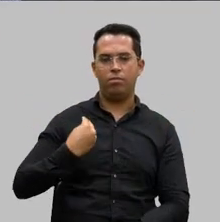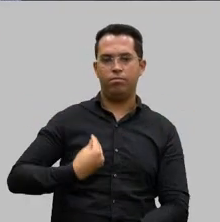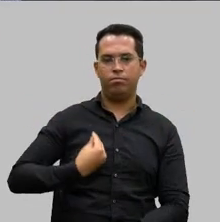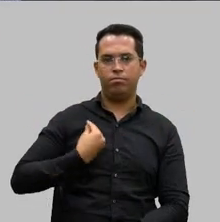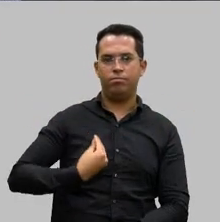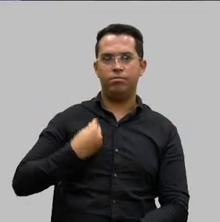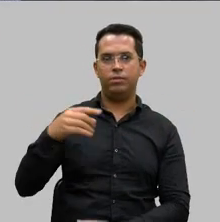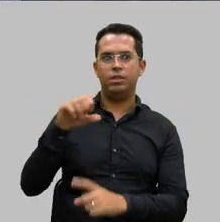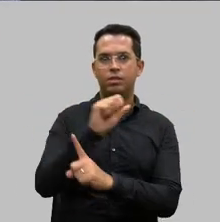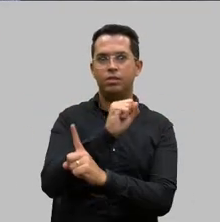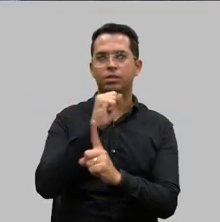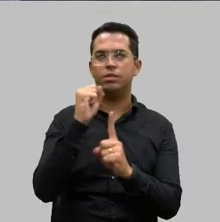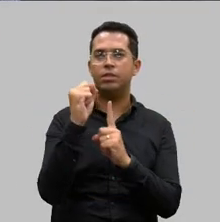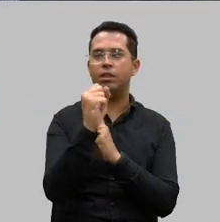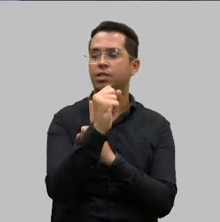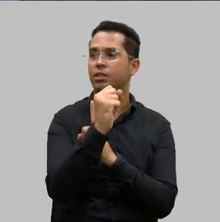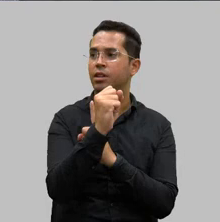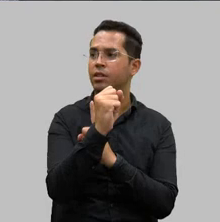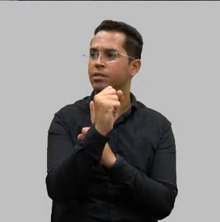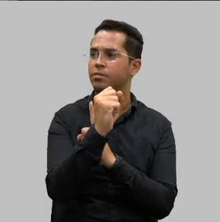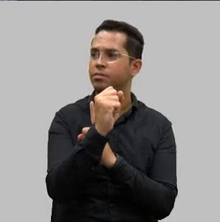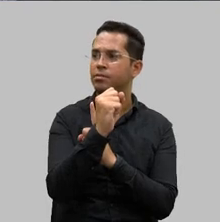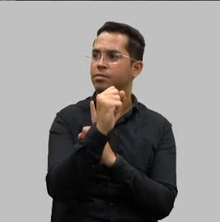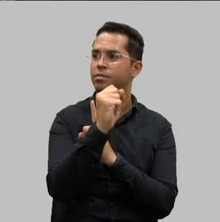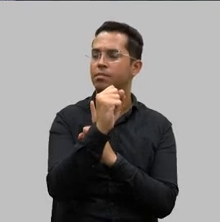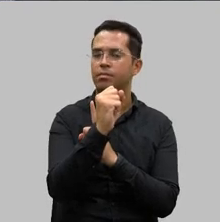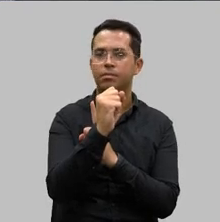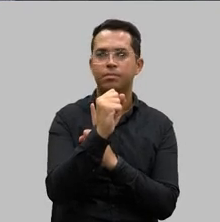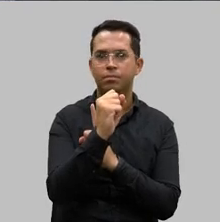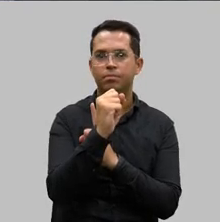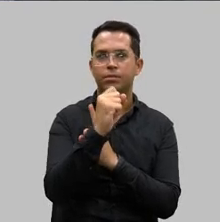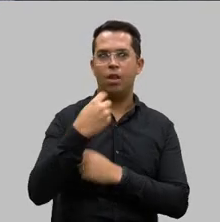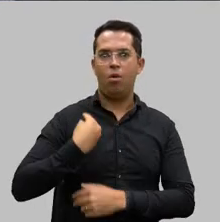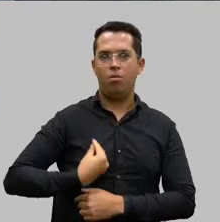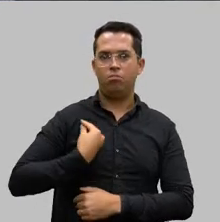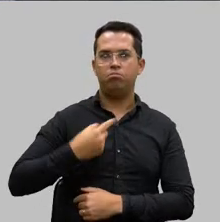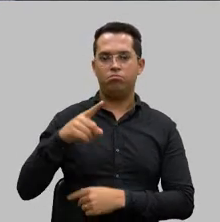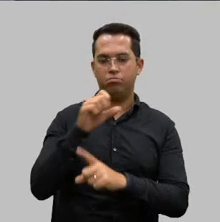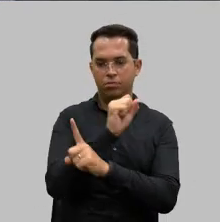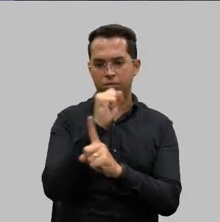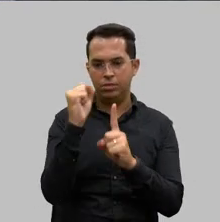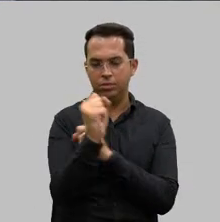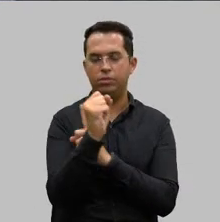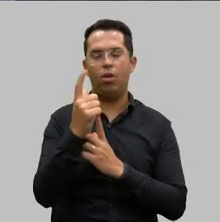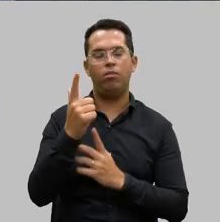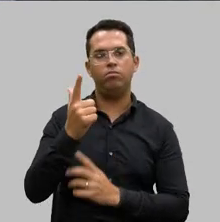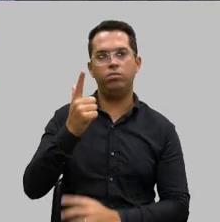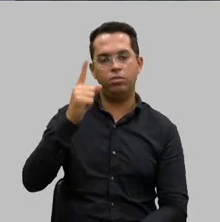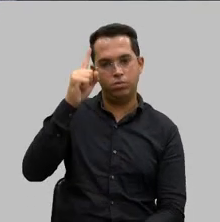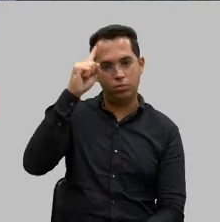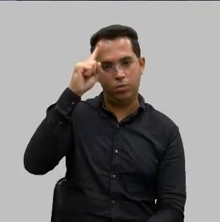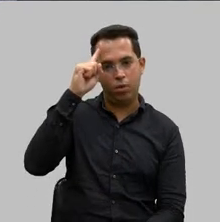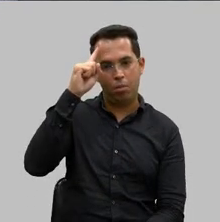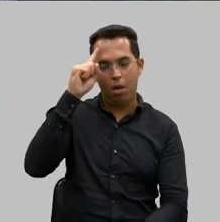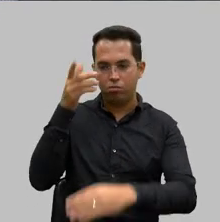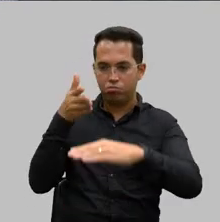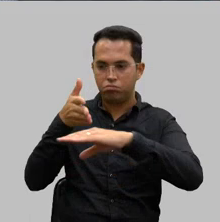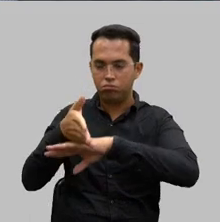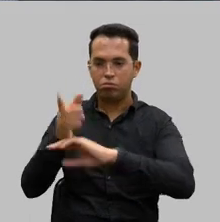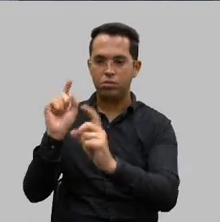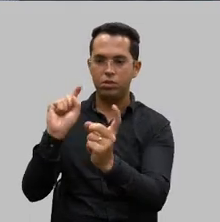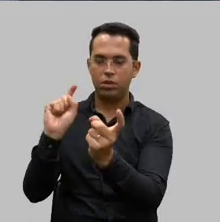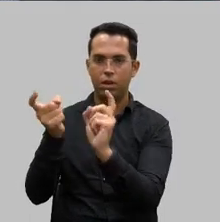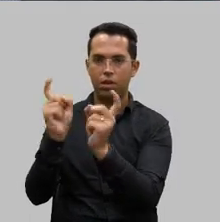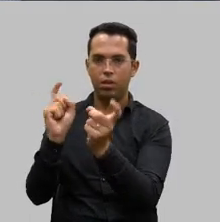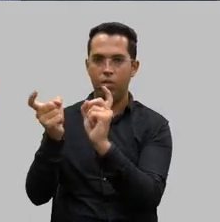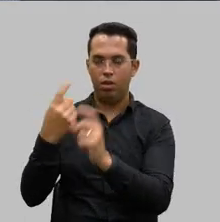desde os 5 anos quando eu ia com meu avô e com meu pai principalmente aos domingos após a missa a gente ia na reunião da conferência E o que que me